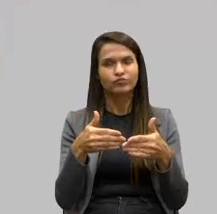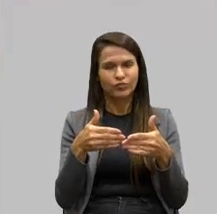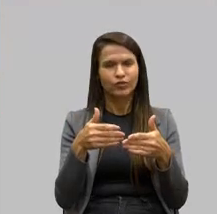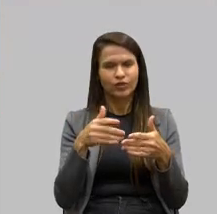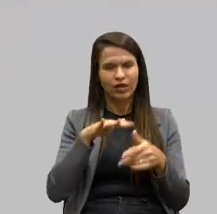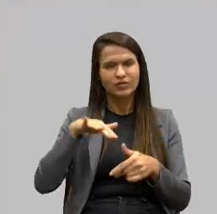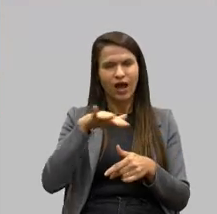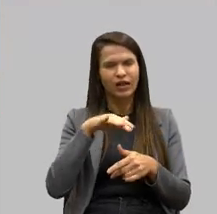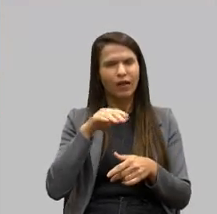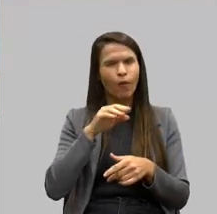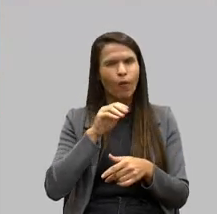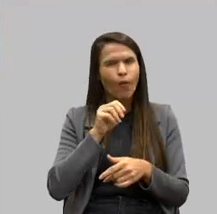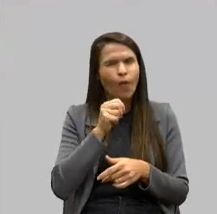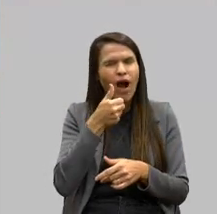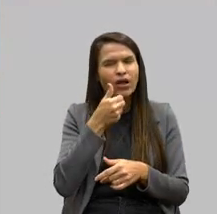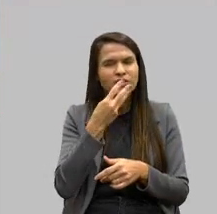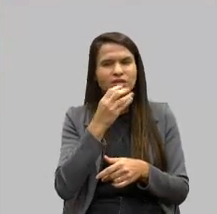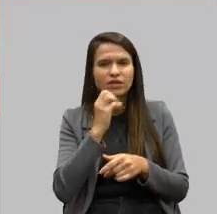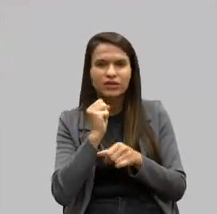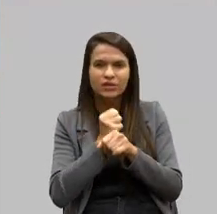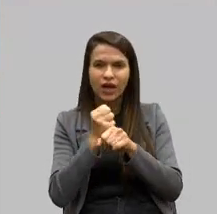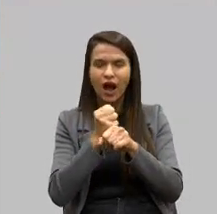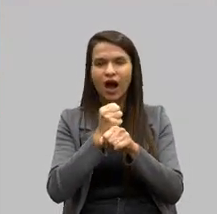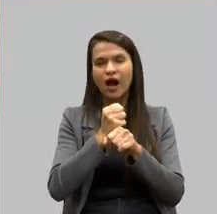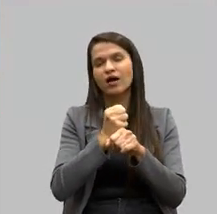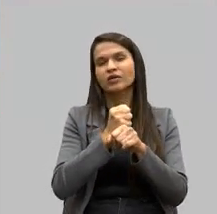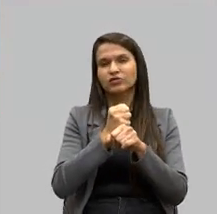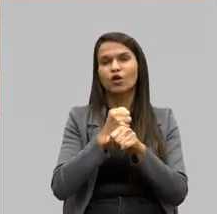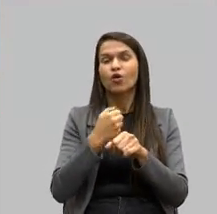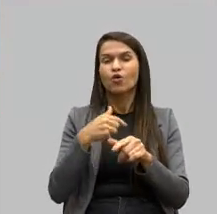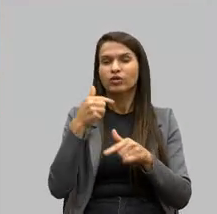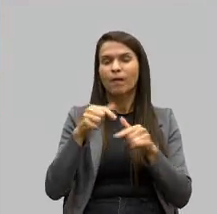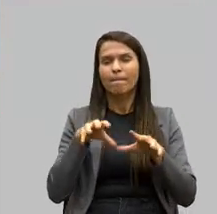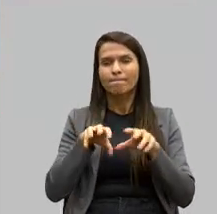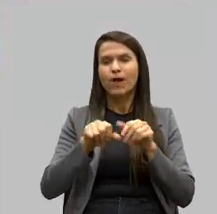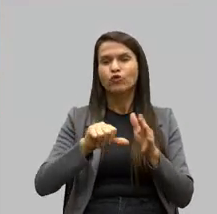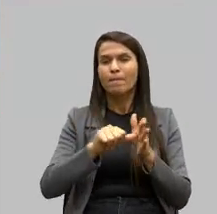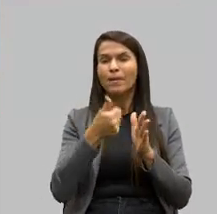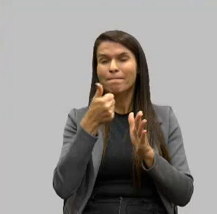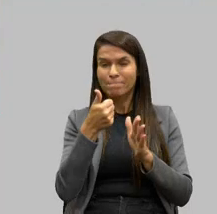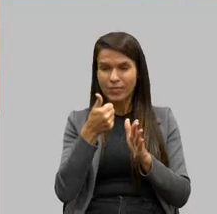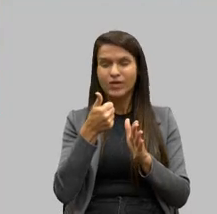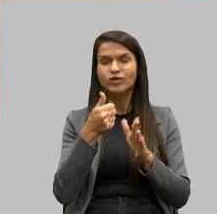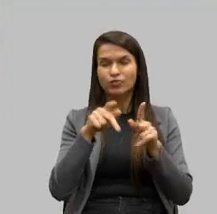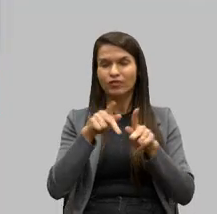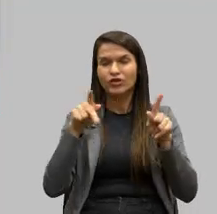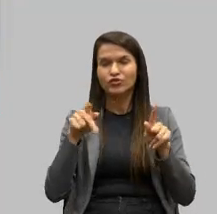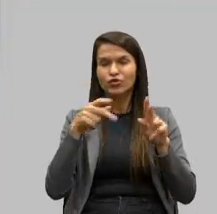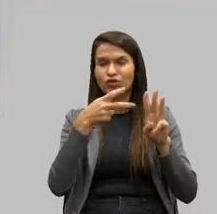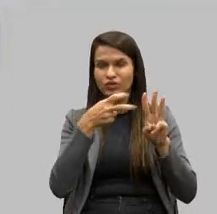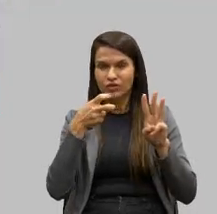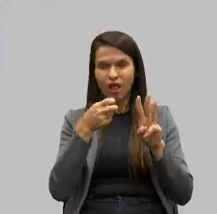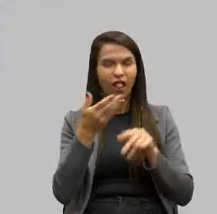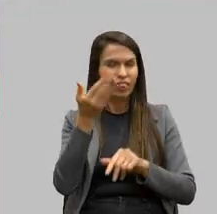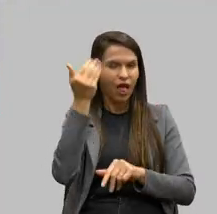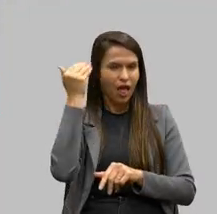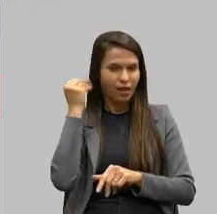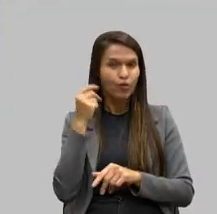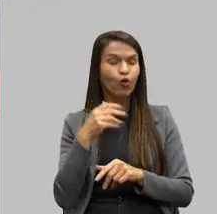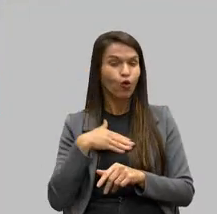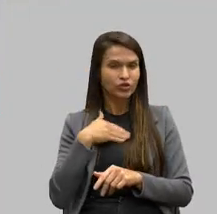anos. Eu participei da formação dos primeiros professores indígenas e, à época, gente, eu gosto de contar essa história,